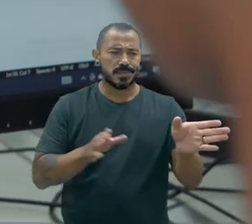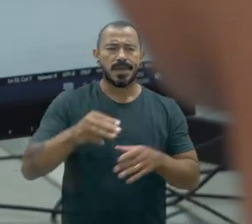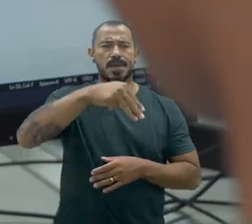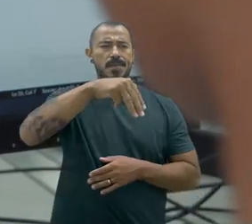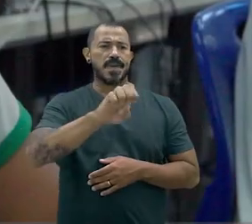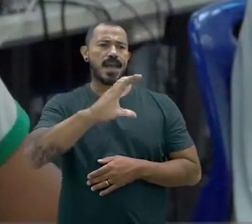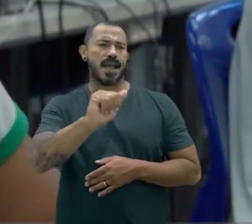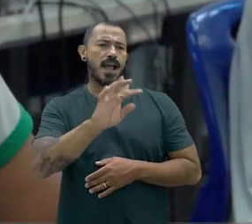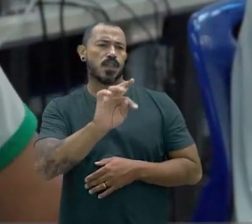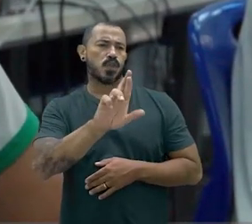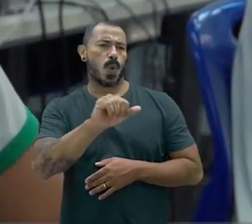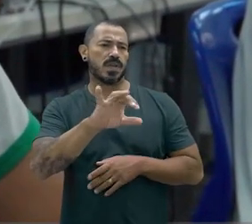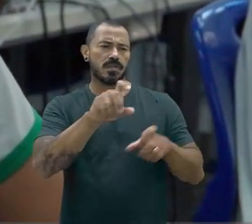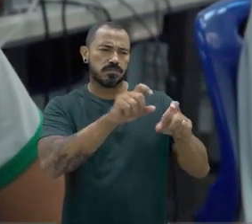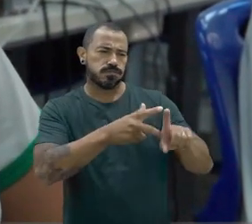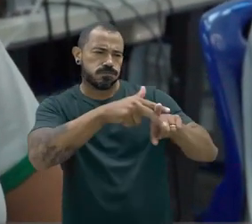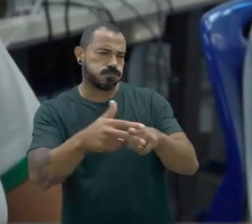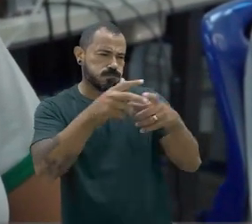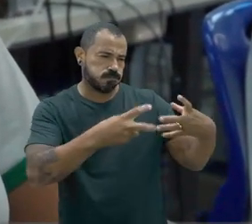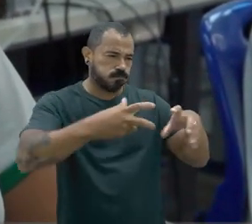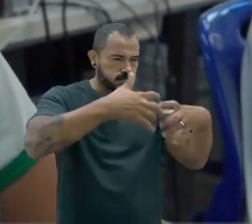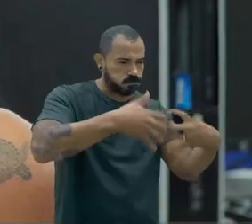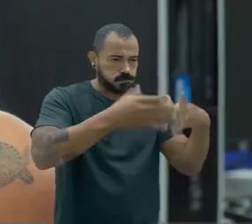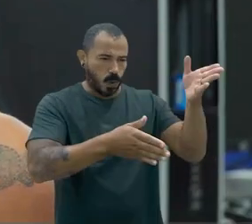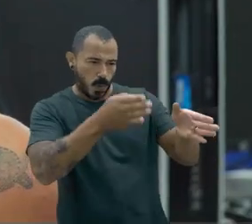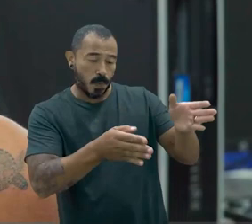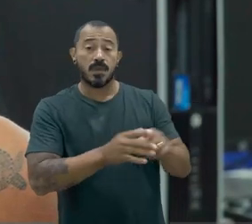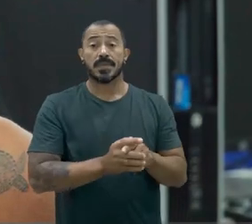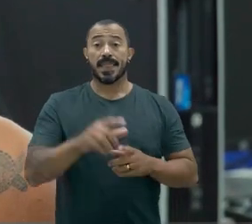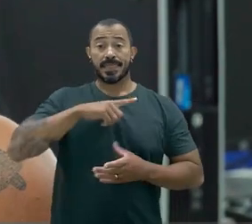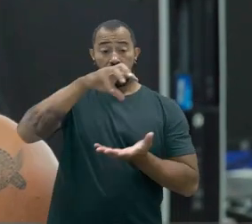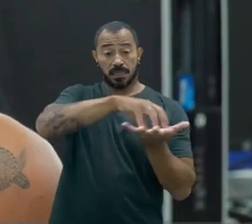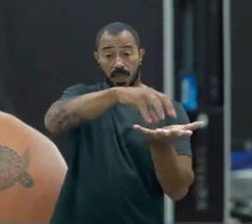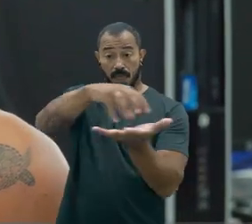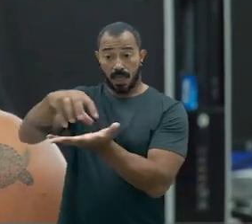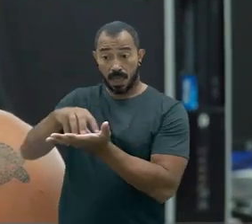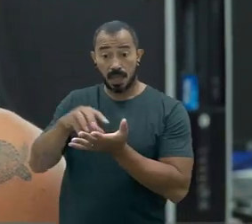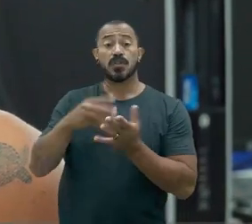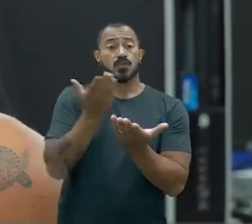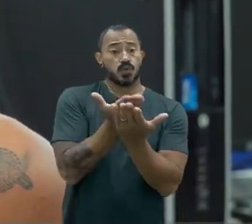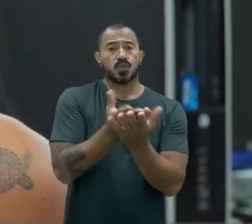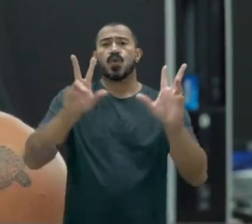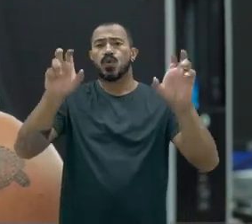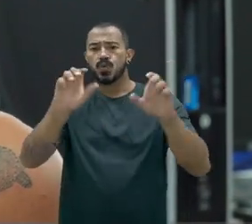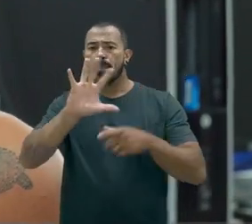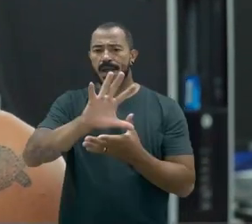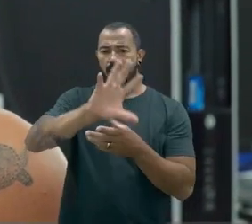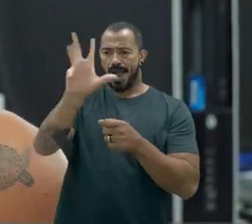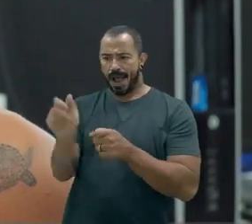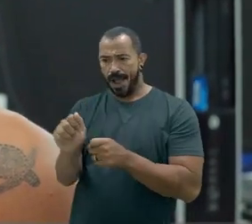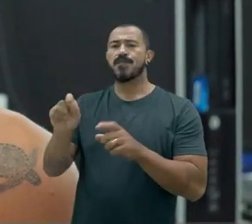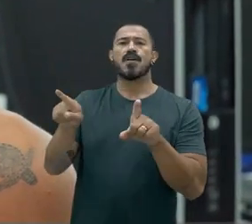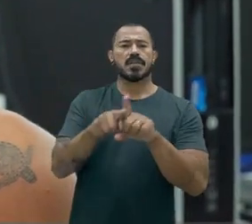cria cidadania aqui dentro. Então, por exemplo, a gente tem núcleos, núcleo de estudos afro-brasileiros indígenas, núcleo de estudo e pesquisa de